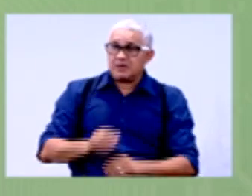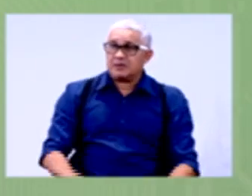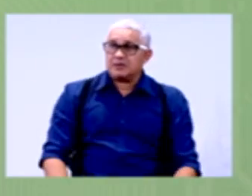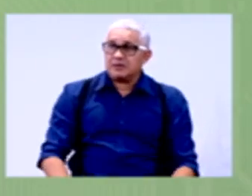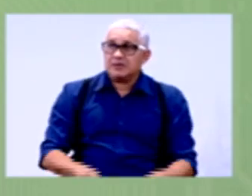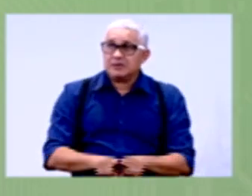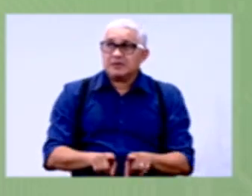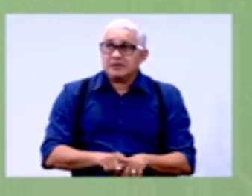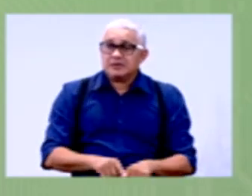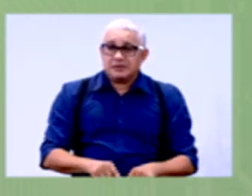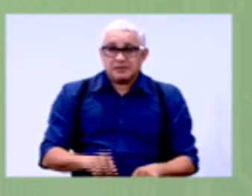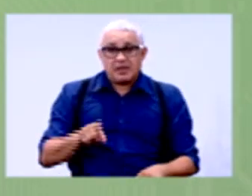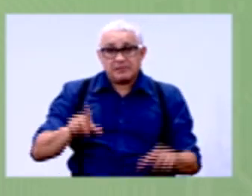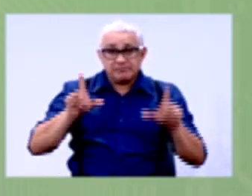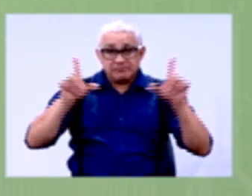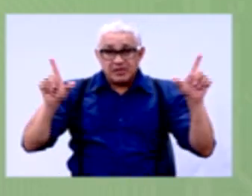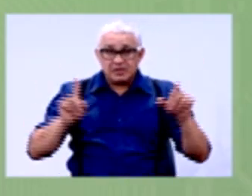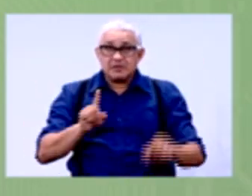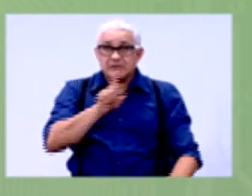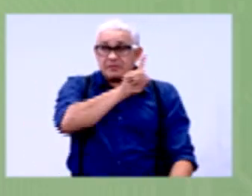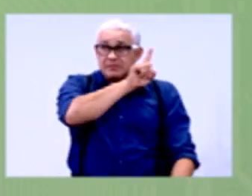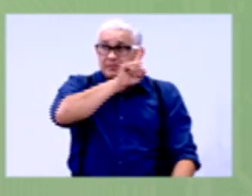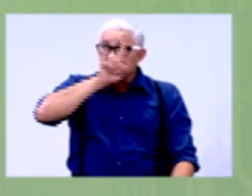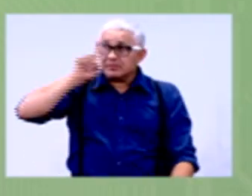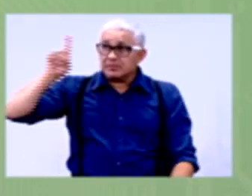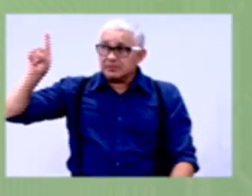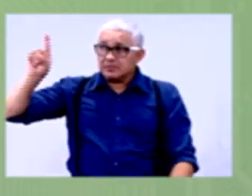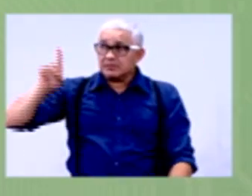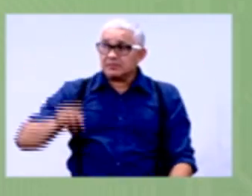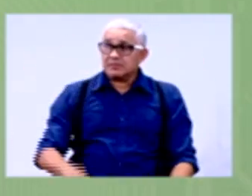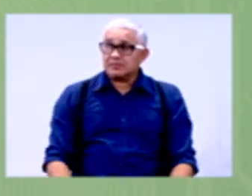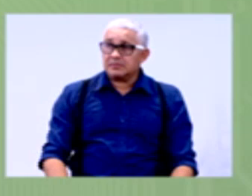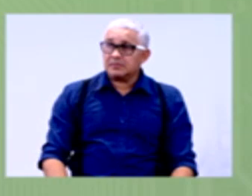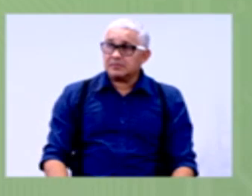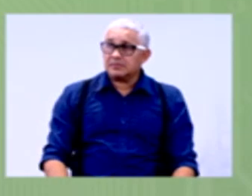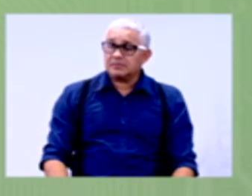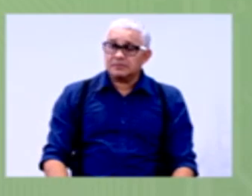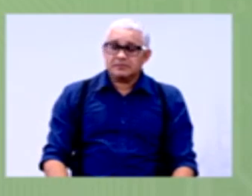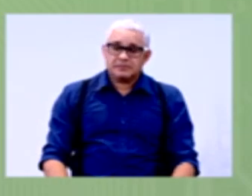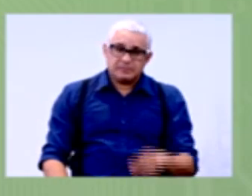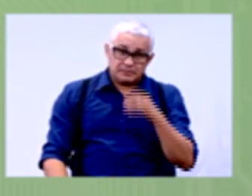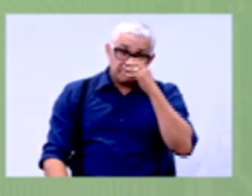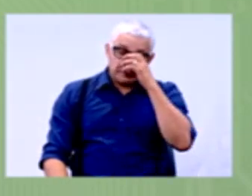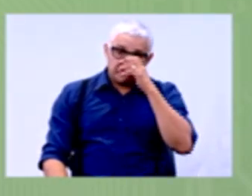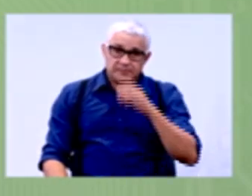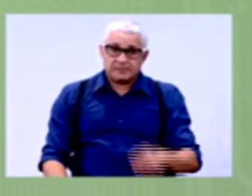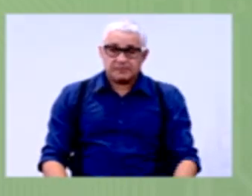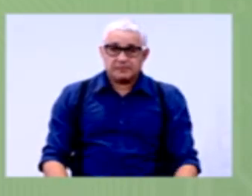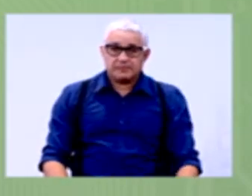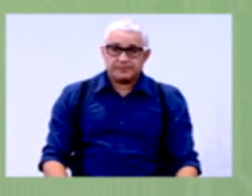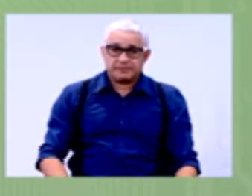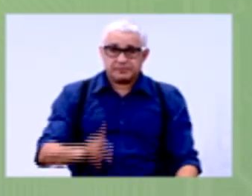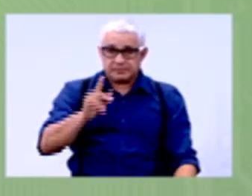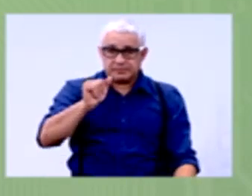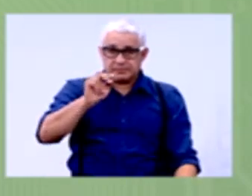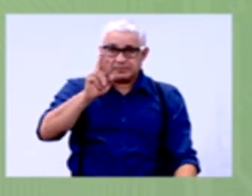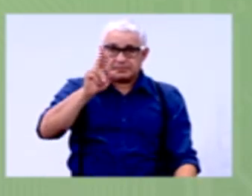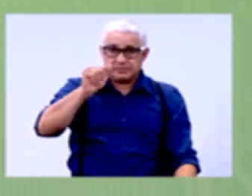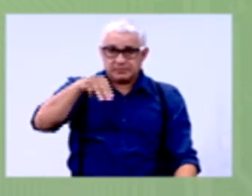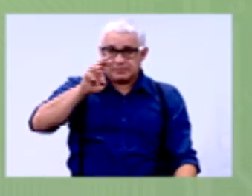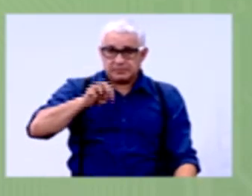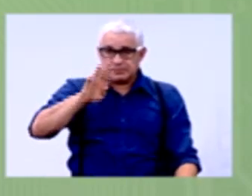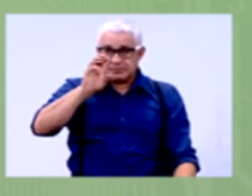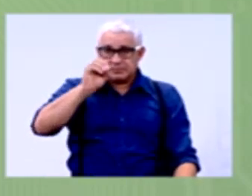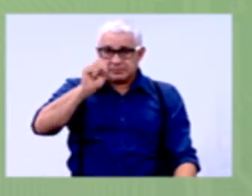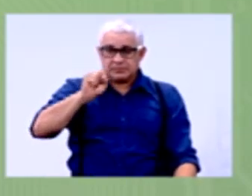Isso daqui seria a nossa página, né, utilizando aí os nossos parâmetros e